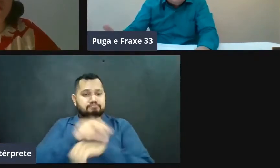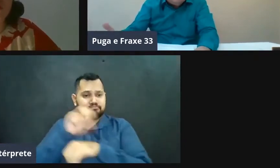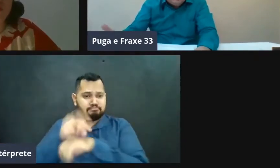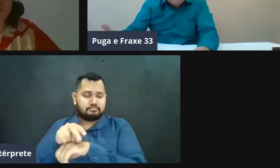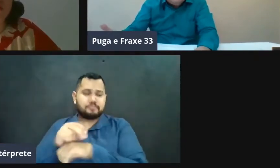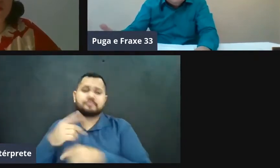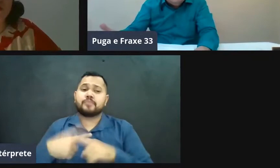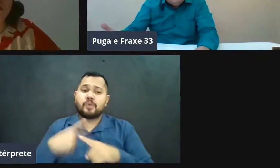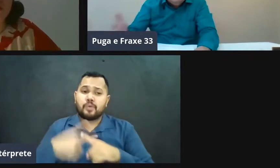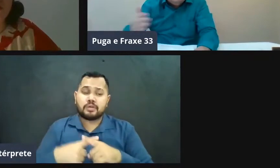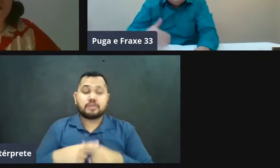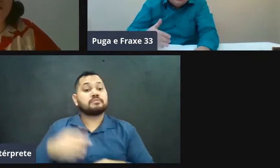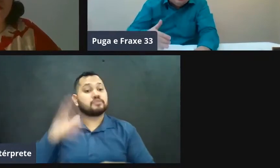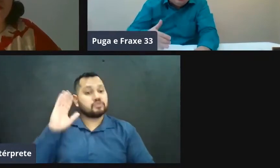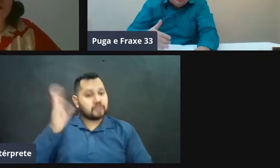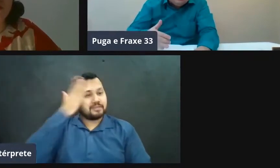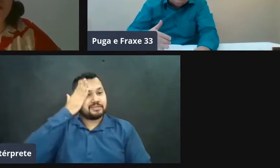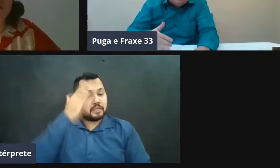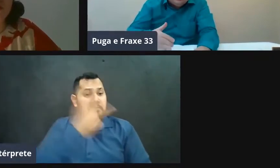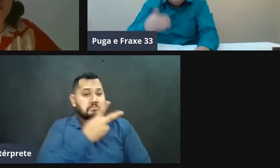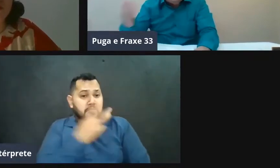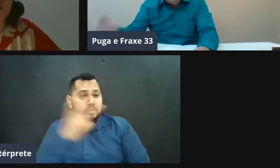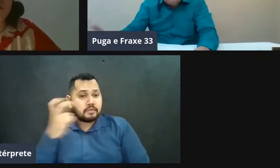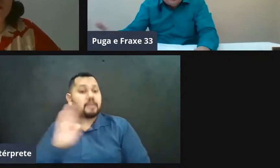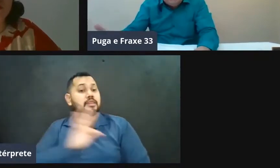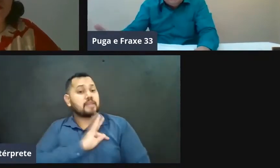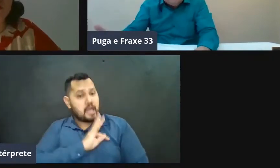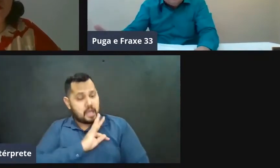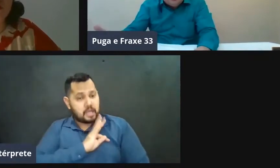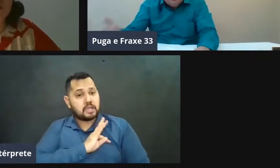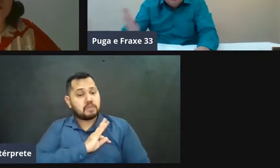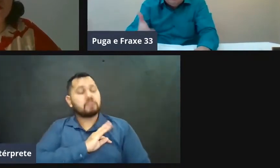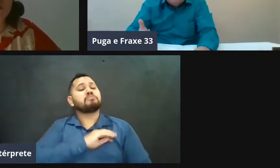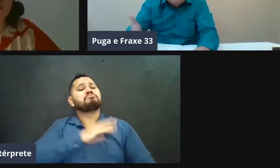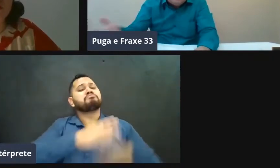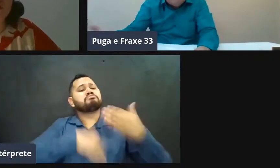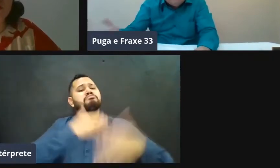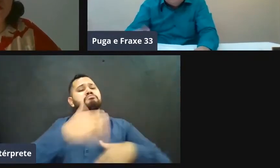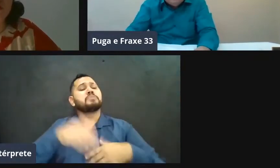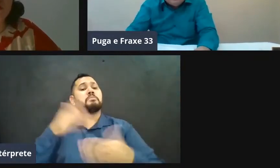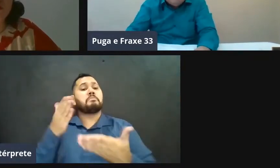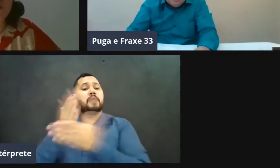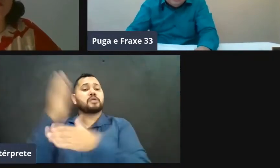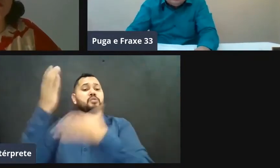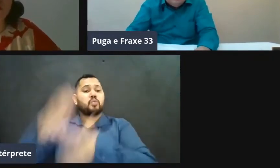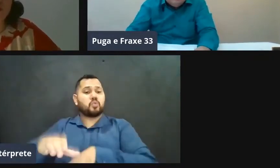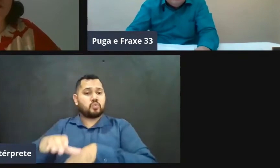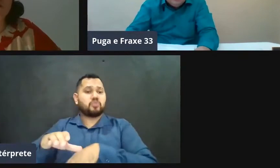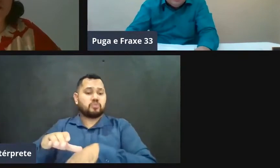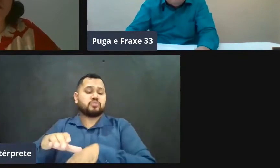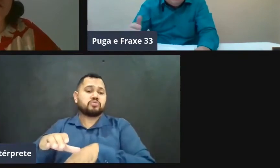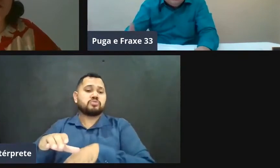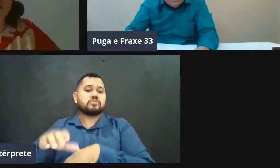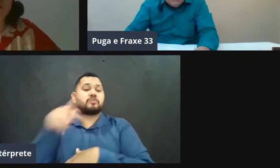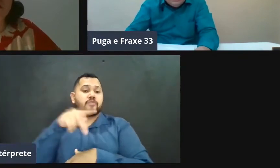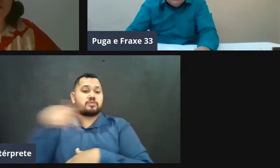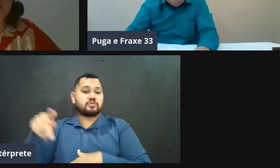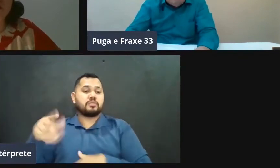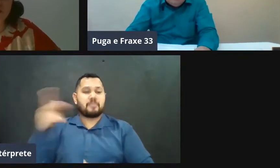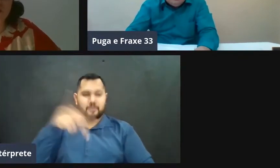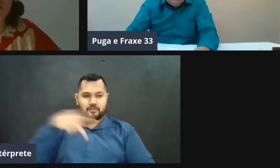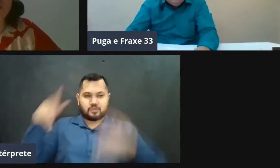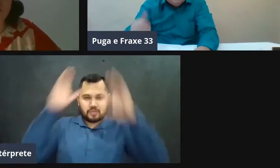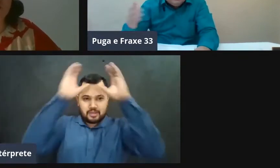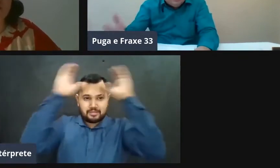porque temos experiência de tais nossos que depois se tornaram professor. Posso citar a professora Teca Frache. Ela foi técnica